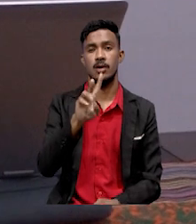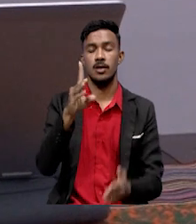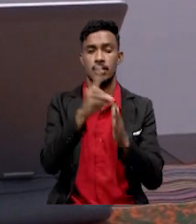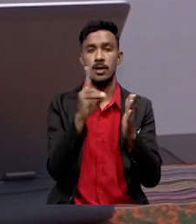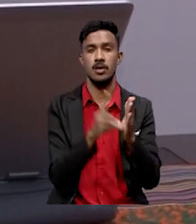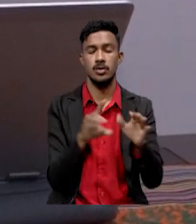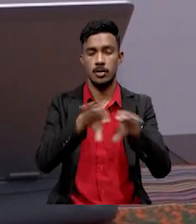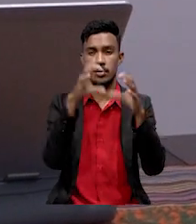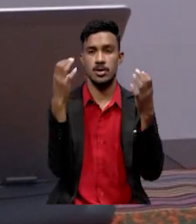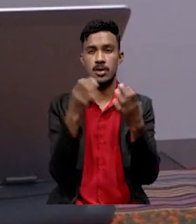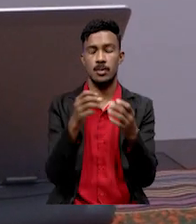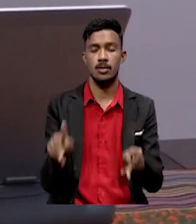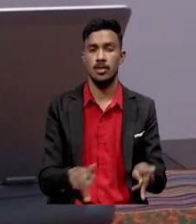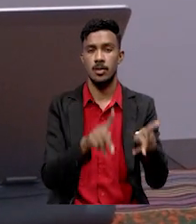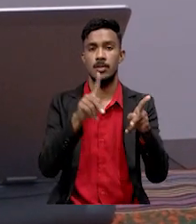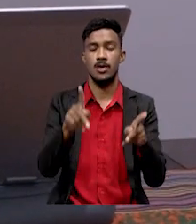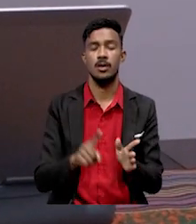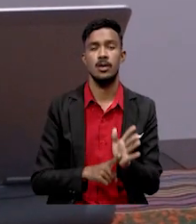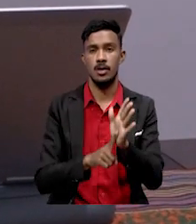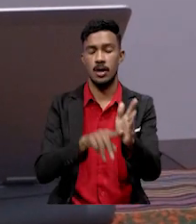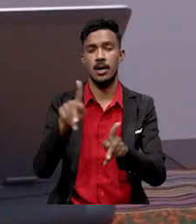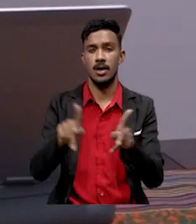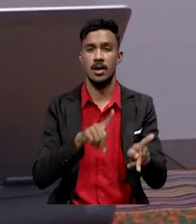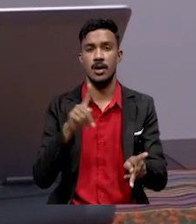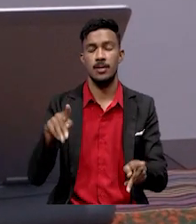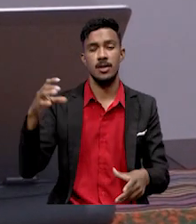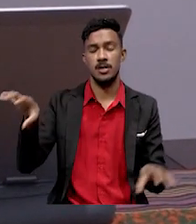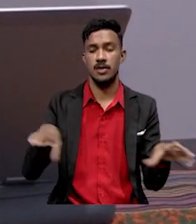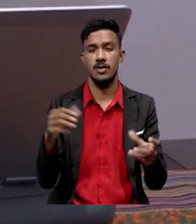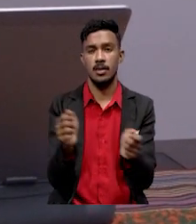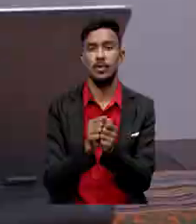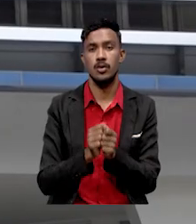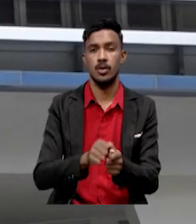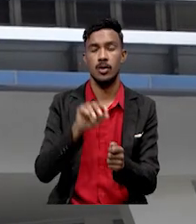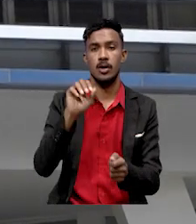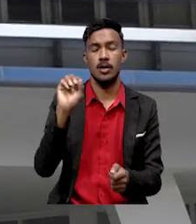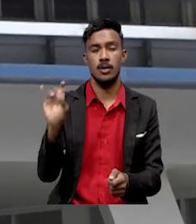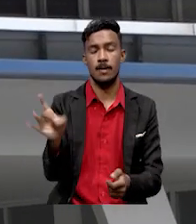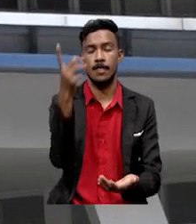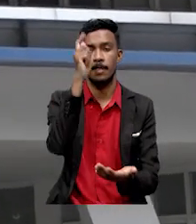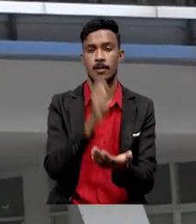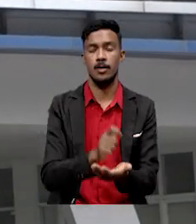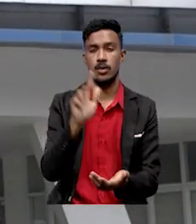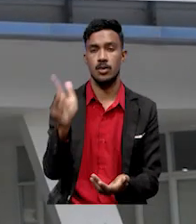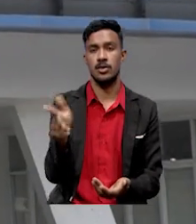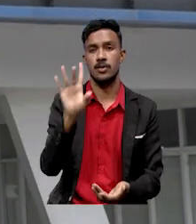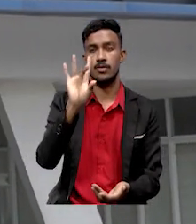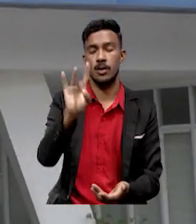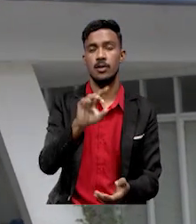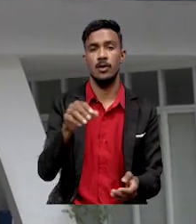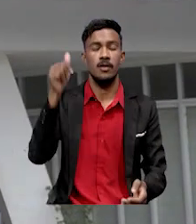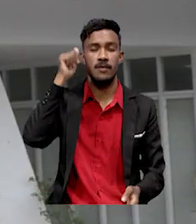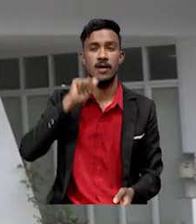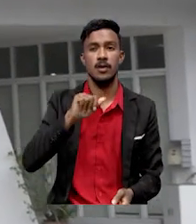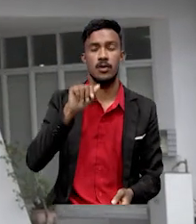funsan publik hatudu, total funsionario ativo hamutuk ring ruanusing walu atu sat tolunusing walu komposto si feto ring